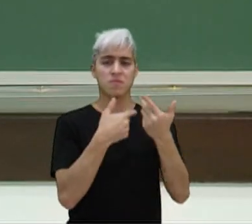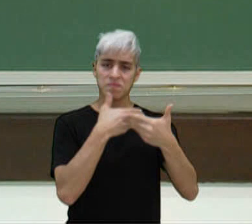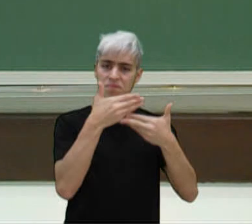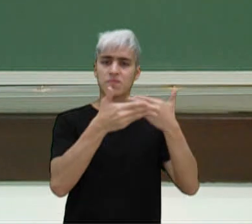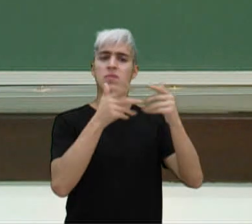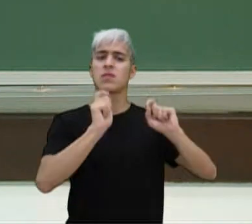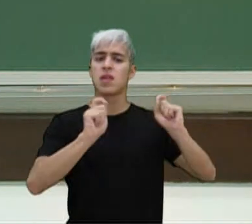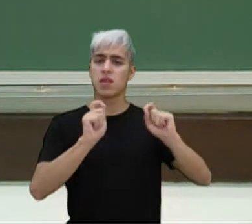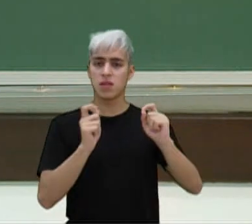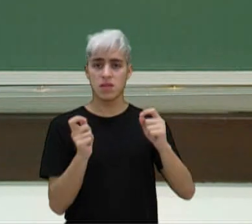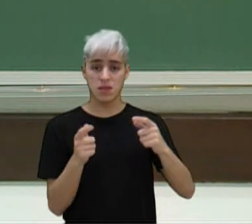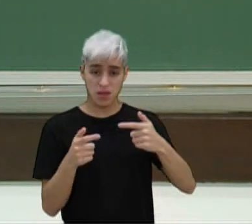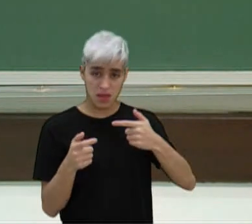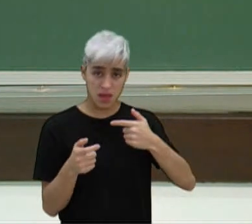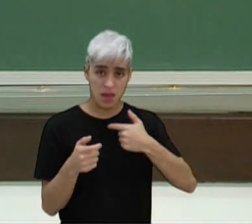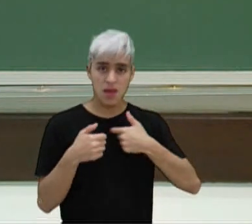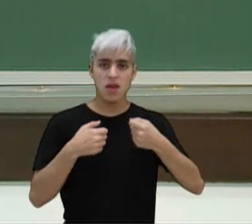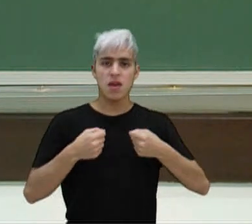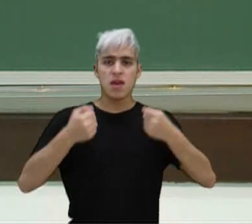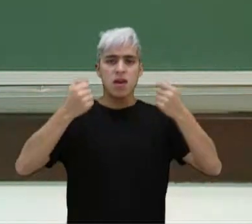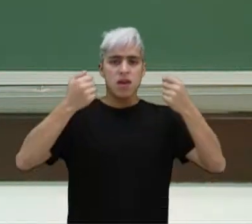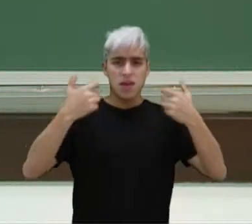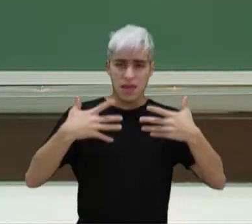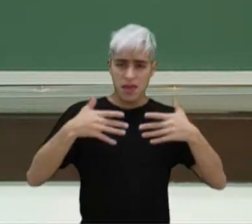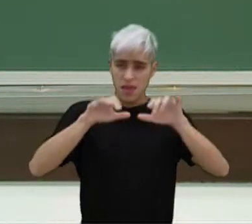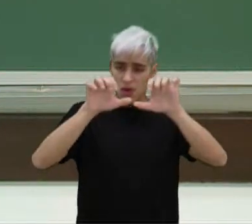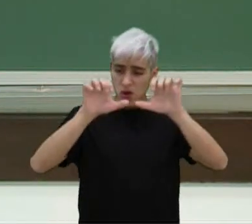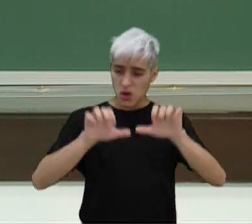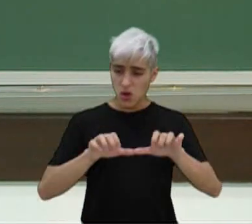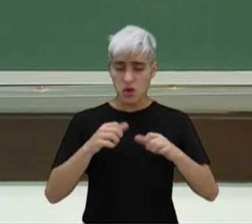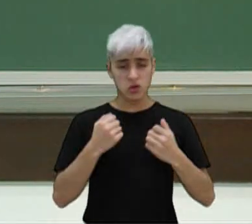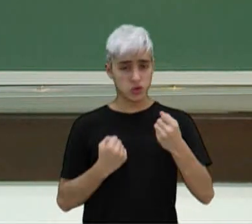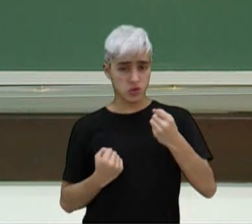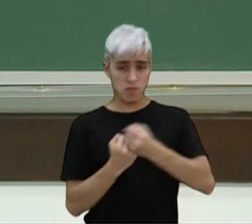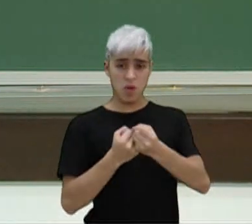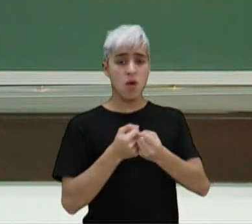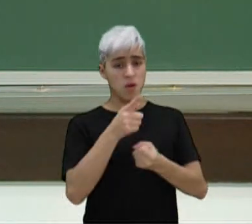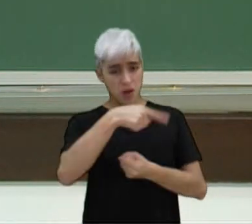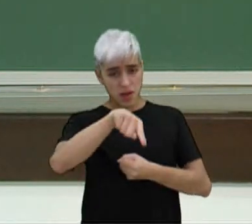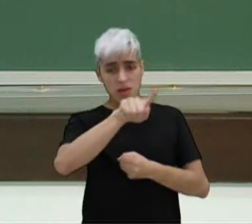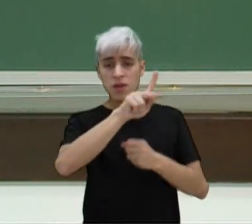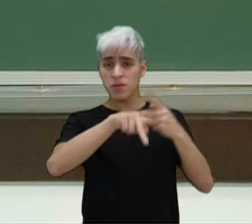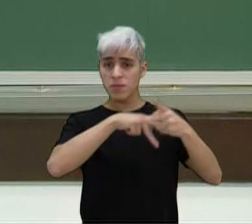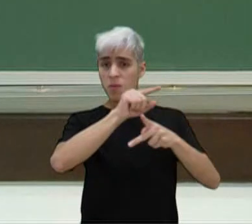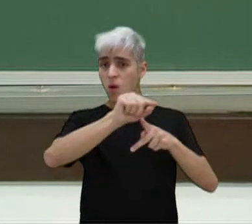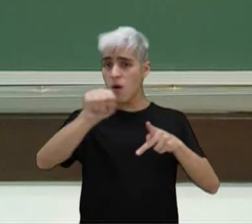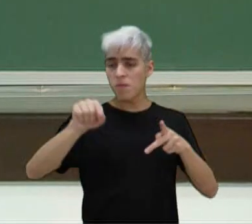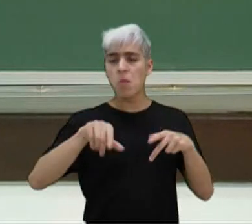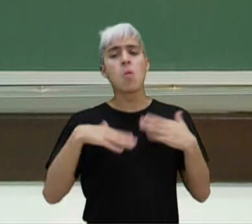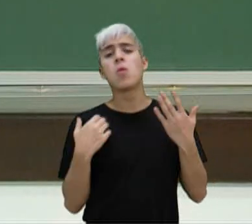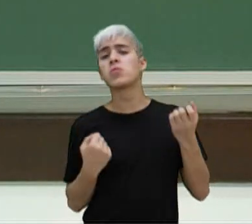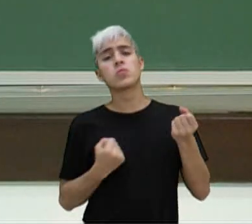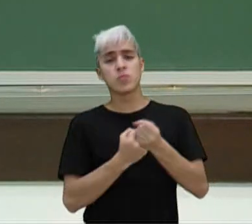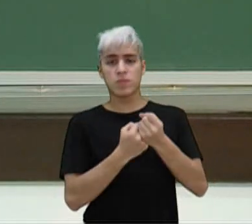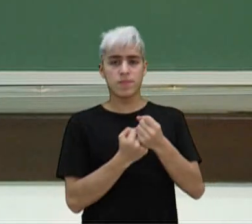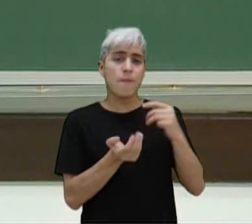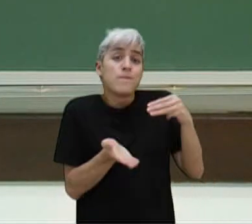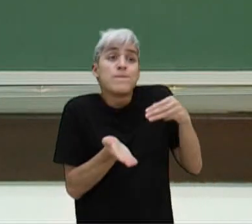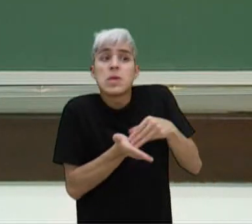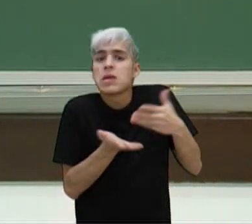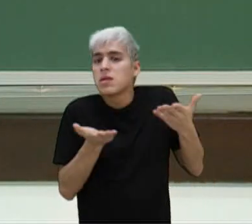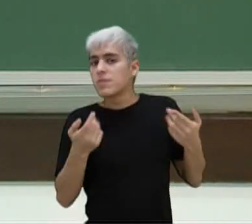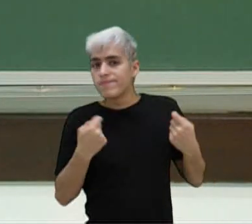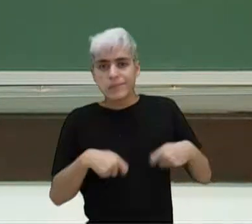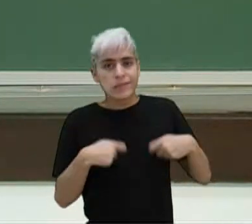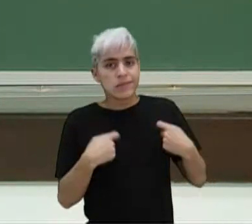né? Então, eu estou falando de uma estrutura de suporte a essas populações. Qual que é o suporte? O mínimo